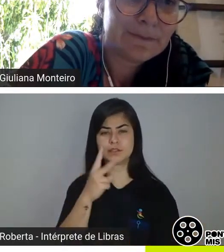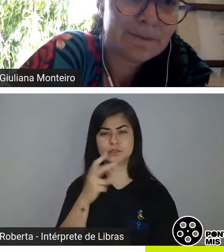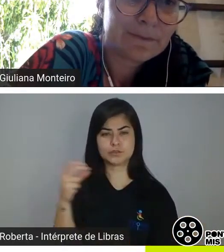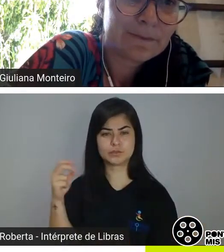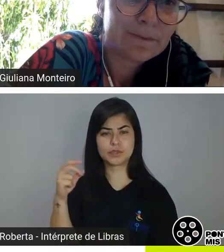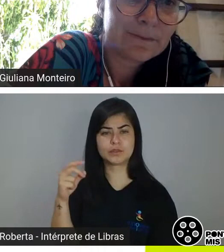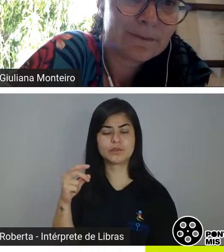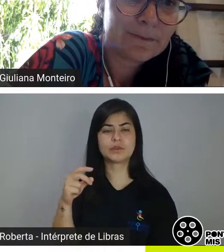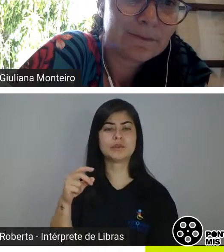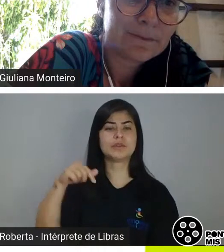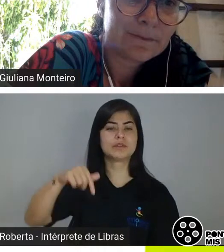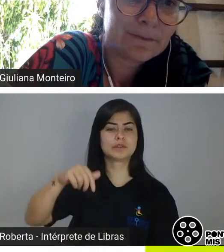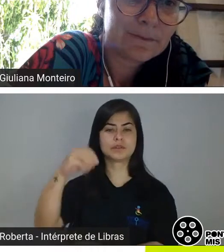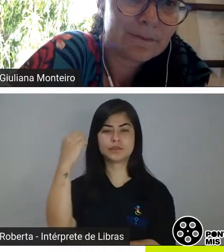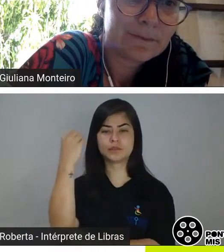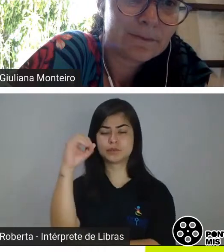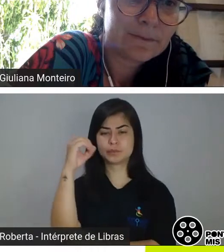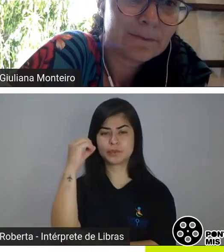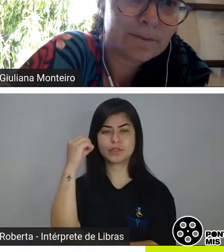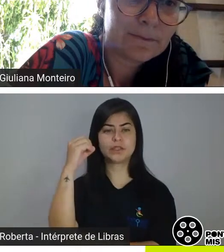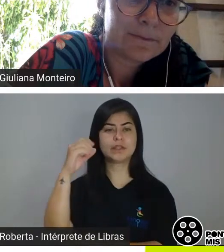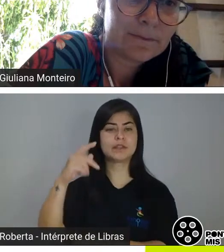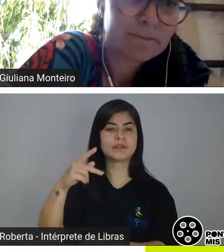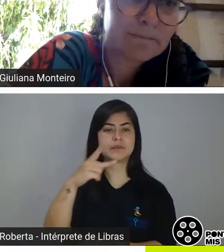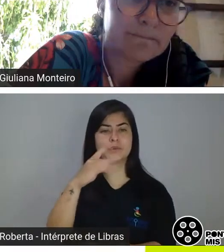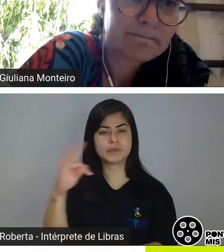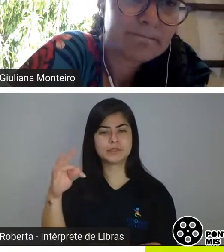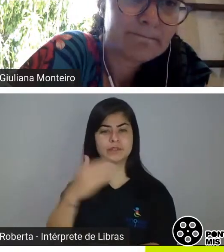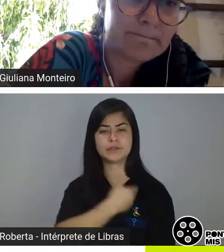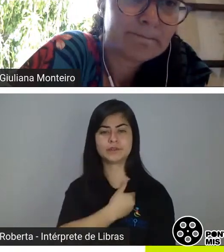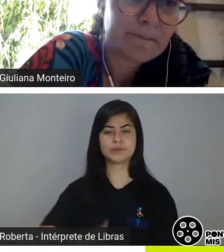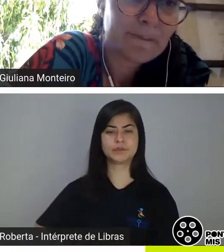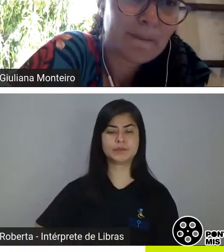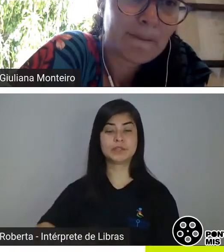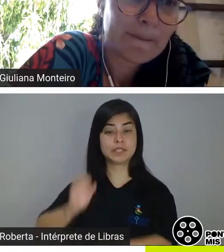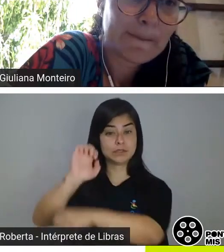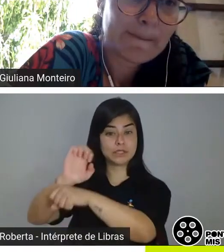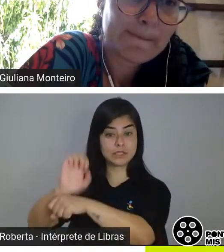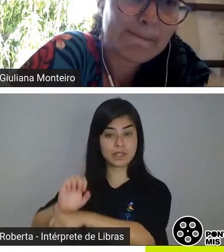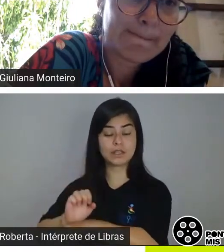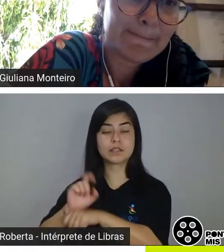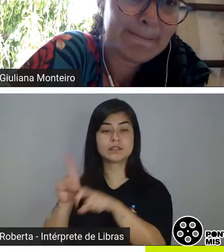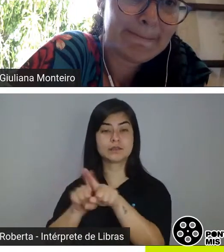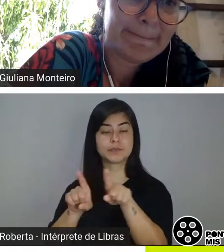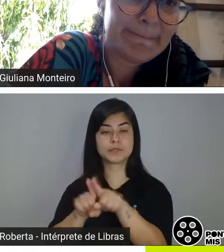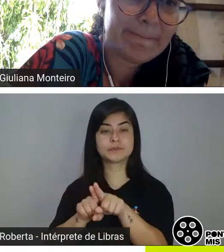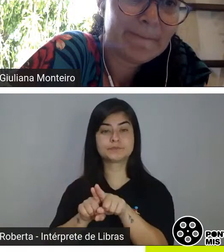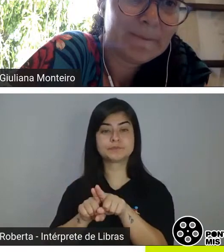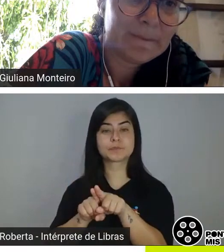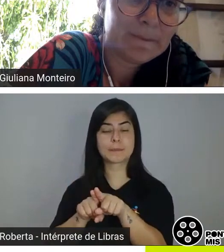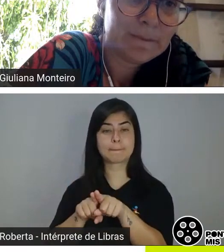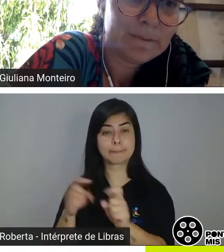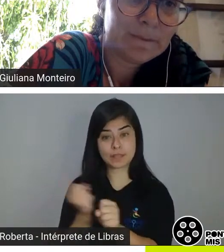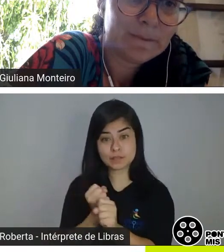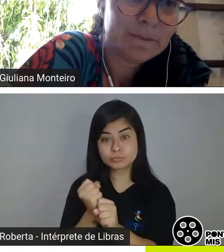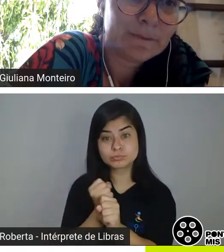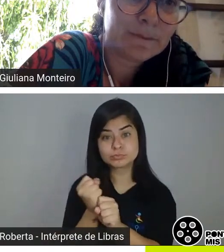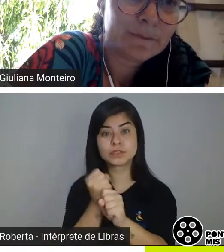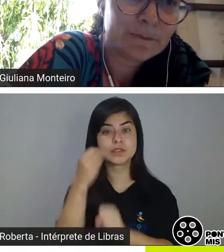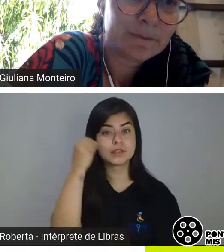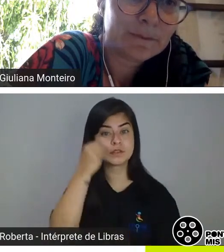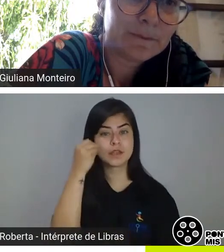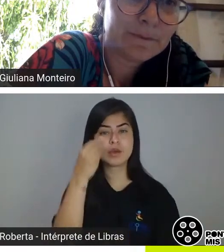da Prefeitura, do PT e do Governo do Estado também, e tivemos uma experiência assim, de como é que é